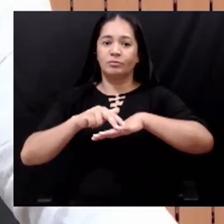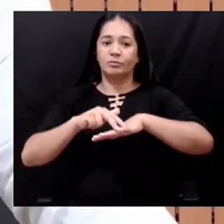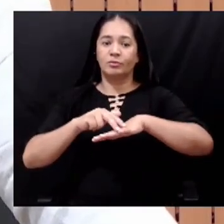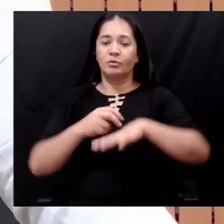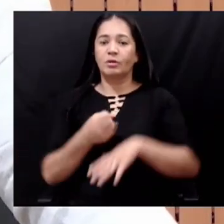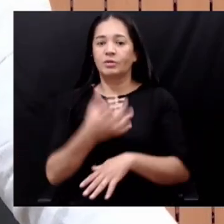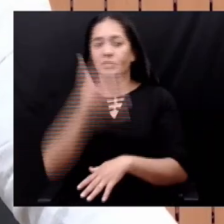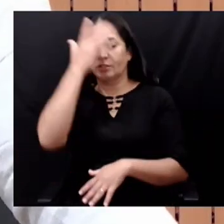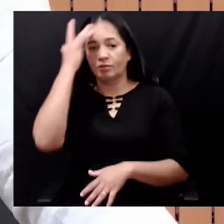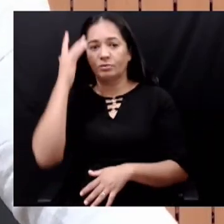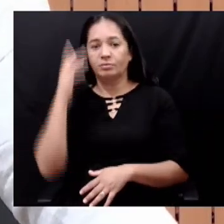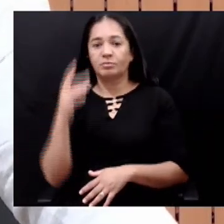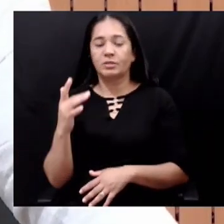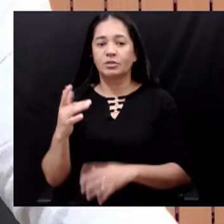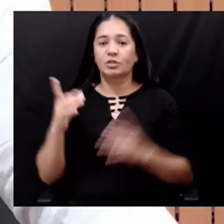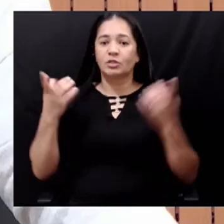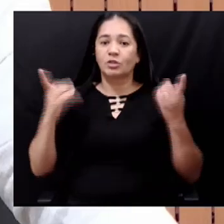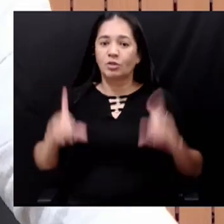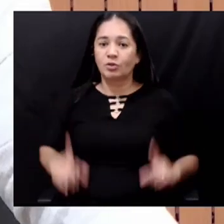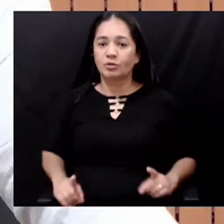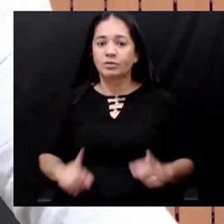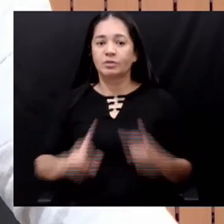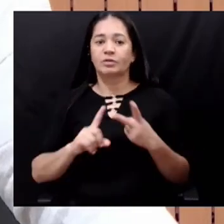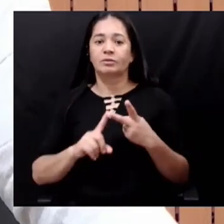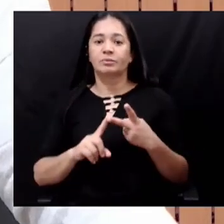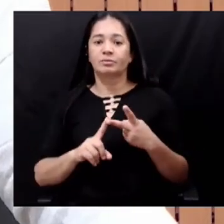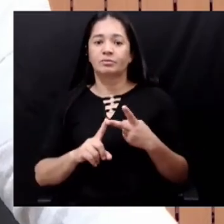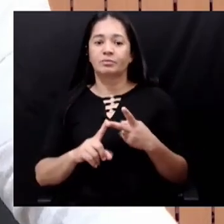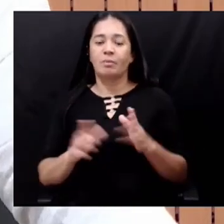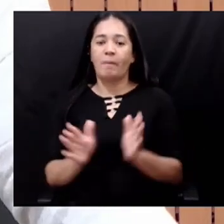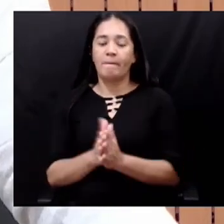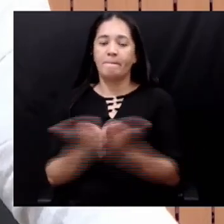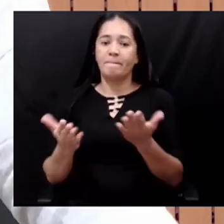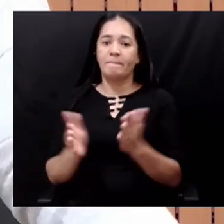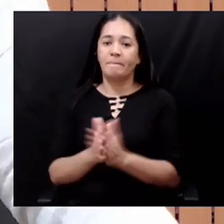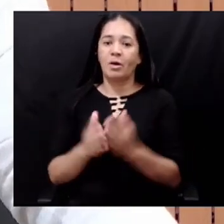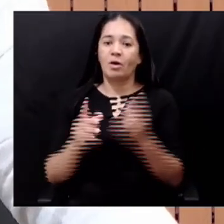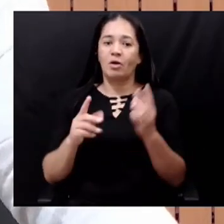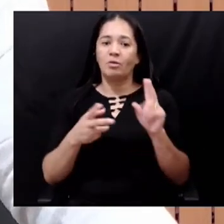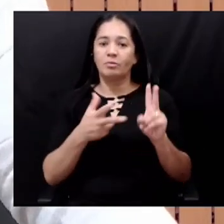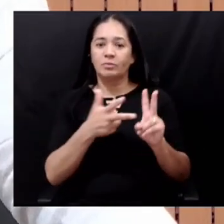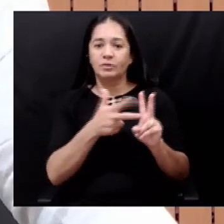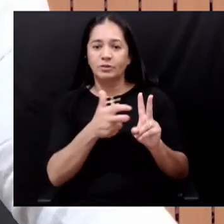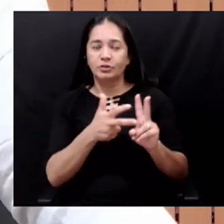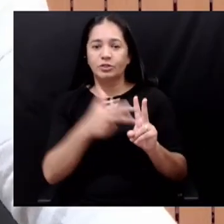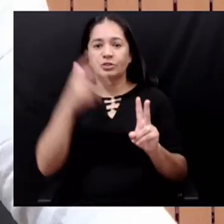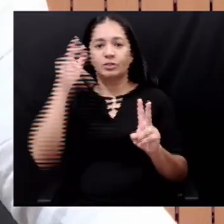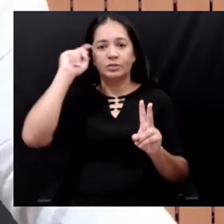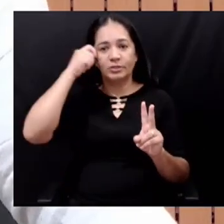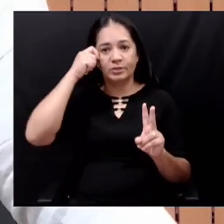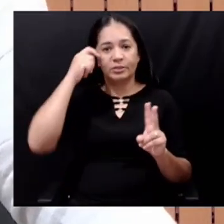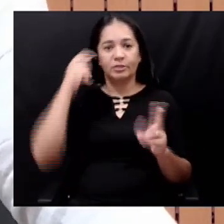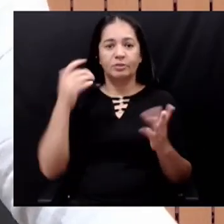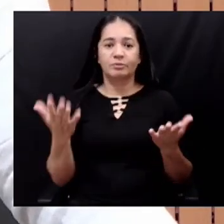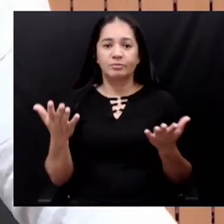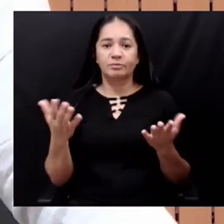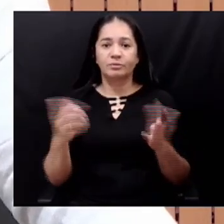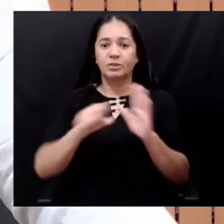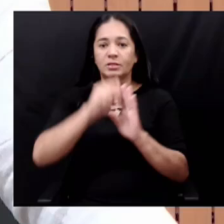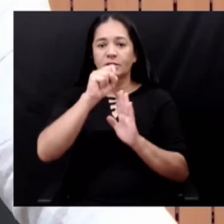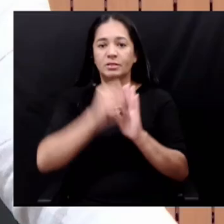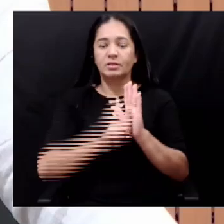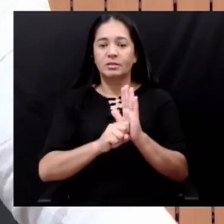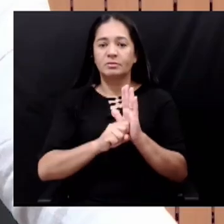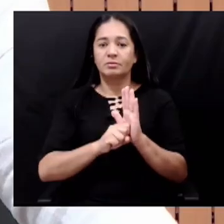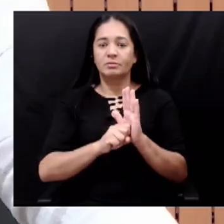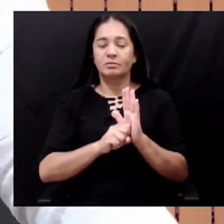pessoas com deficiência, pobres, indígenas, negros, né? E simbolizados devidamente. A